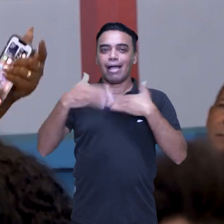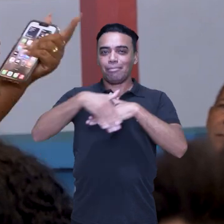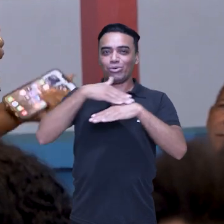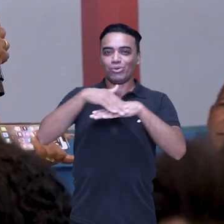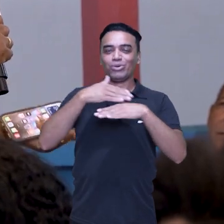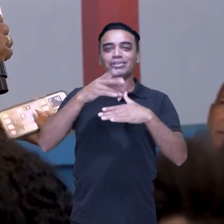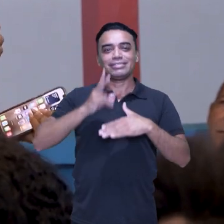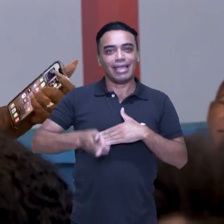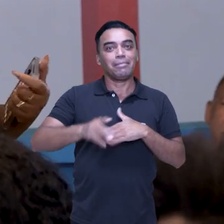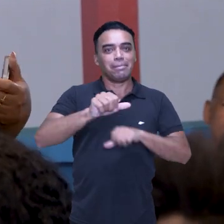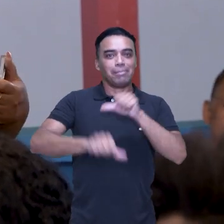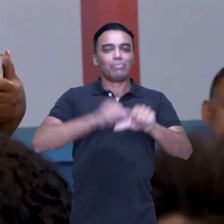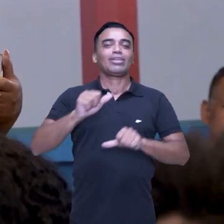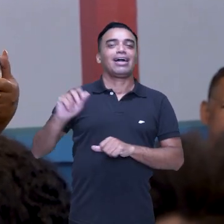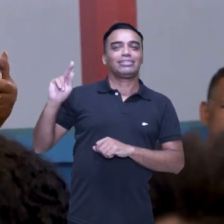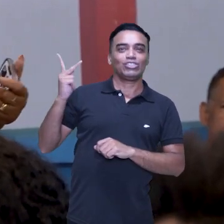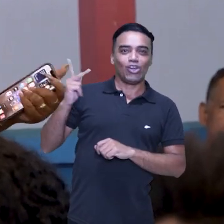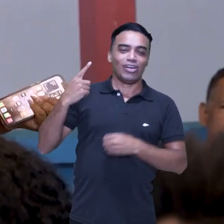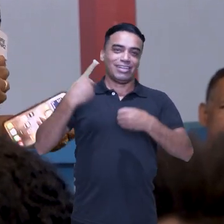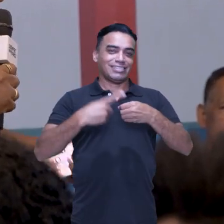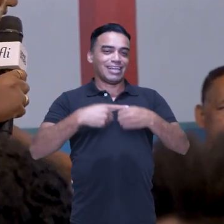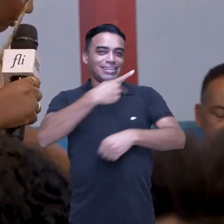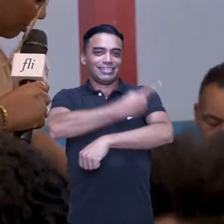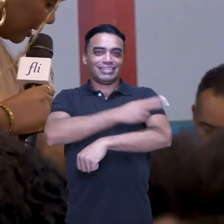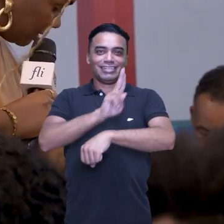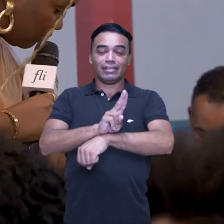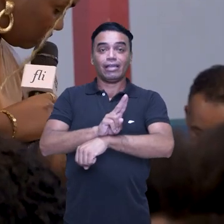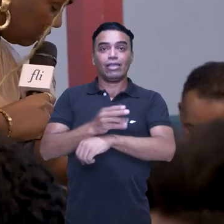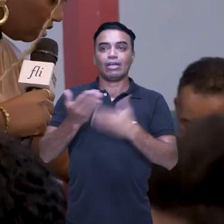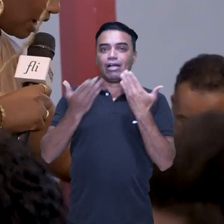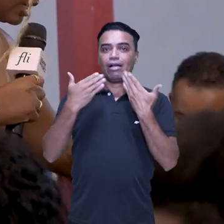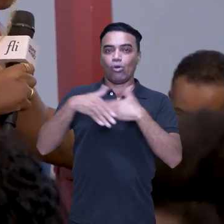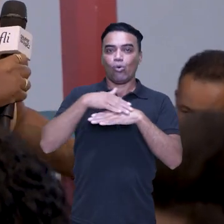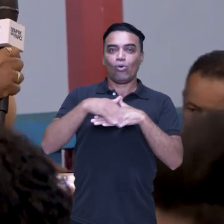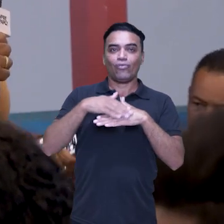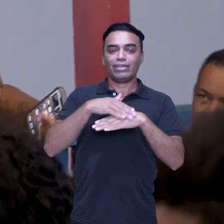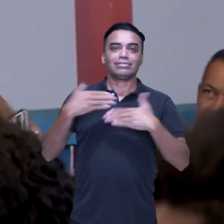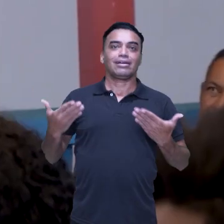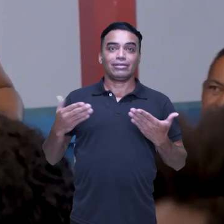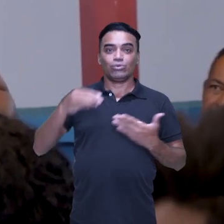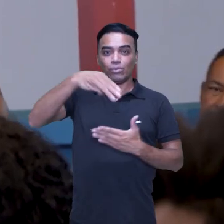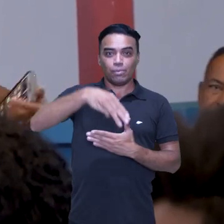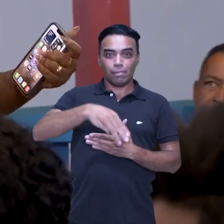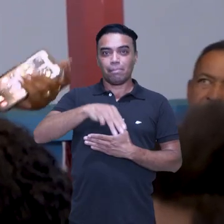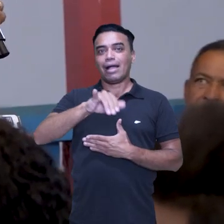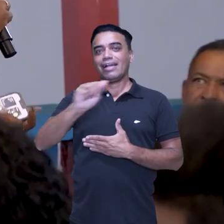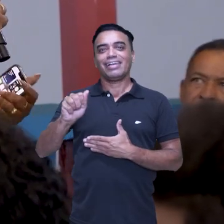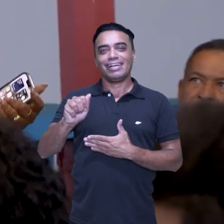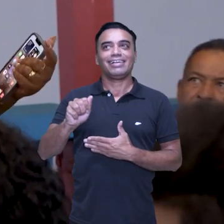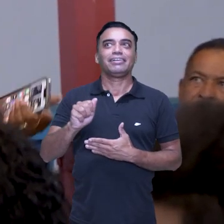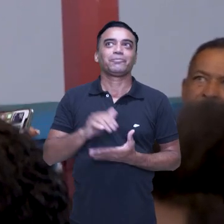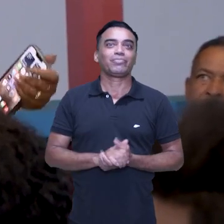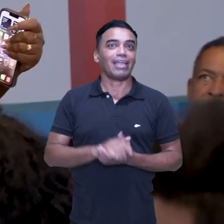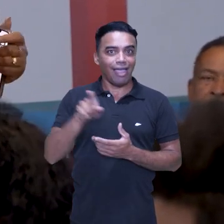para mudar a nossa história. E aí, eu estava conversando com a Maia Broitrago,